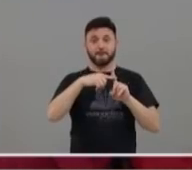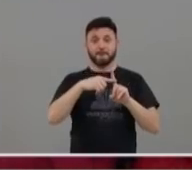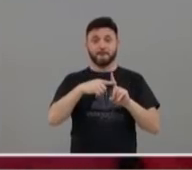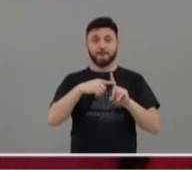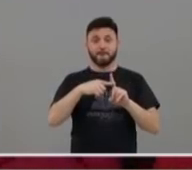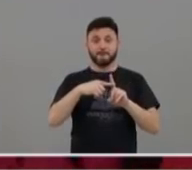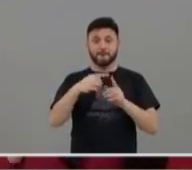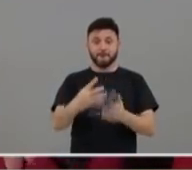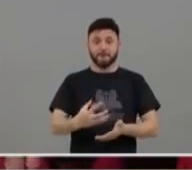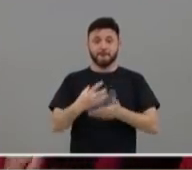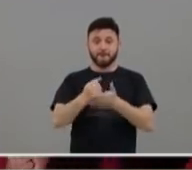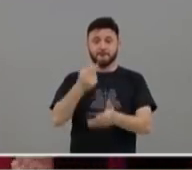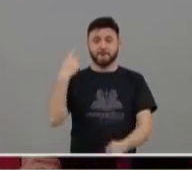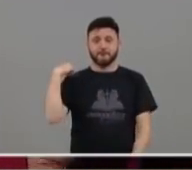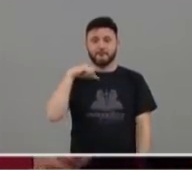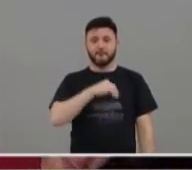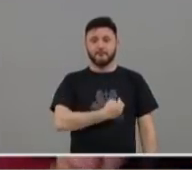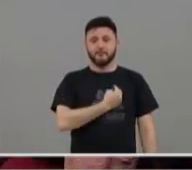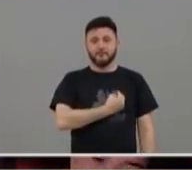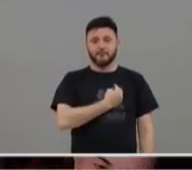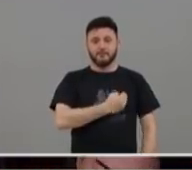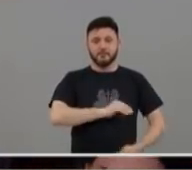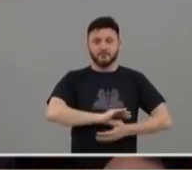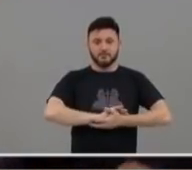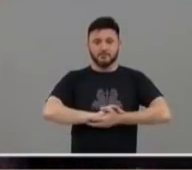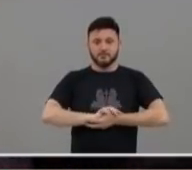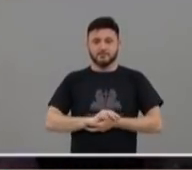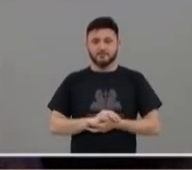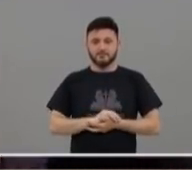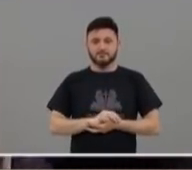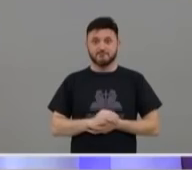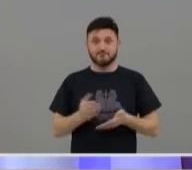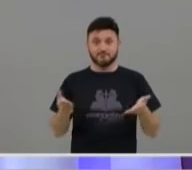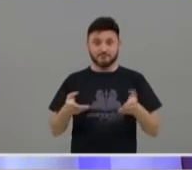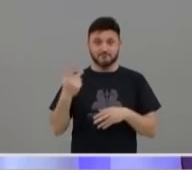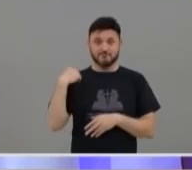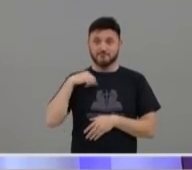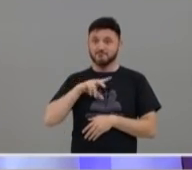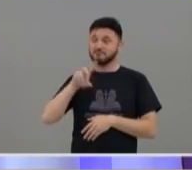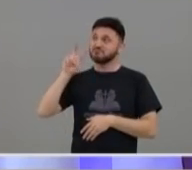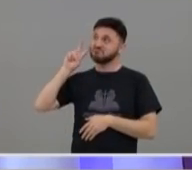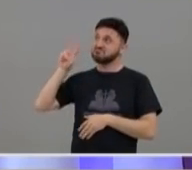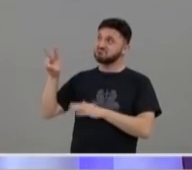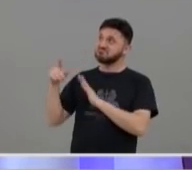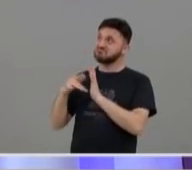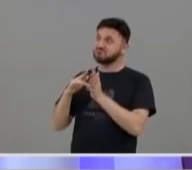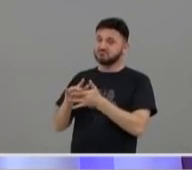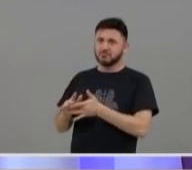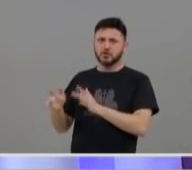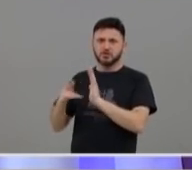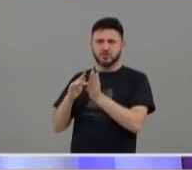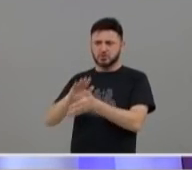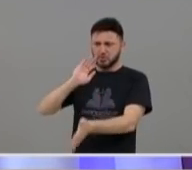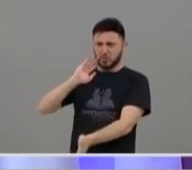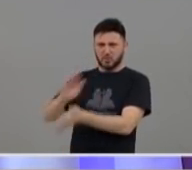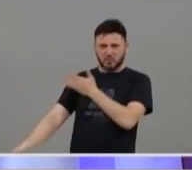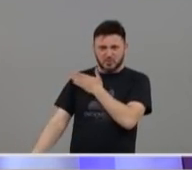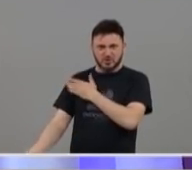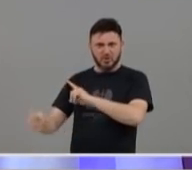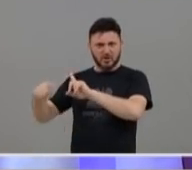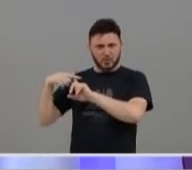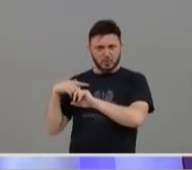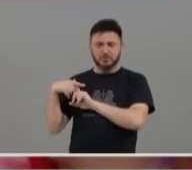nos salvarás. Tu nos salvarás. Olha para ele. Ele não fugiu da cruz. Não fuja das